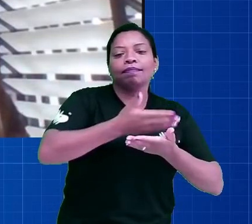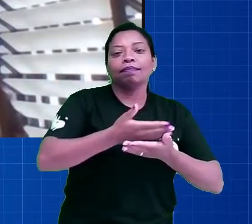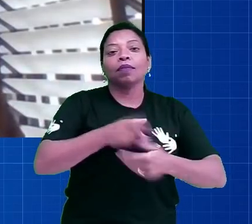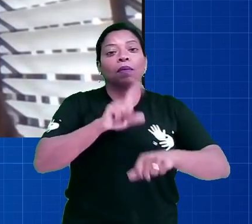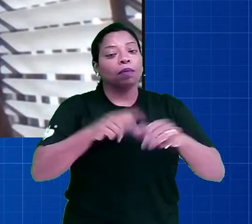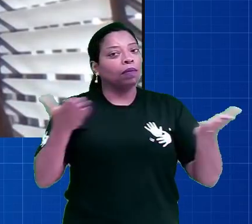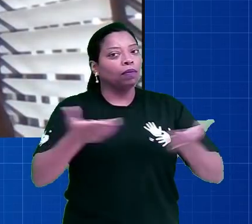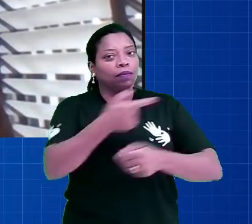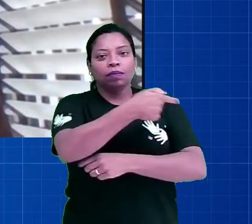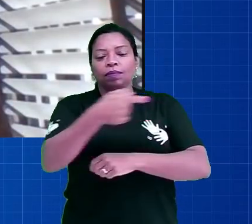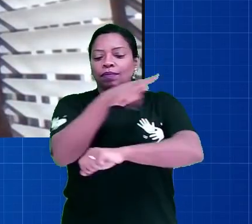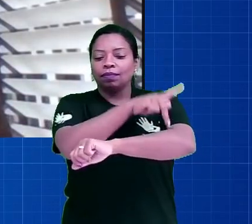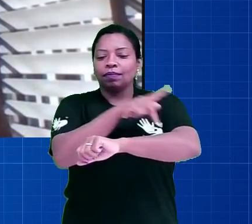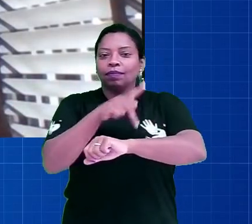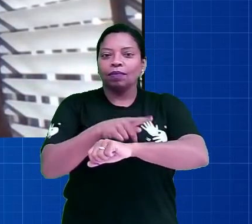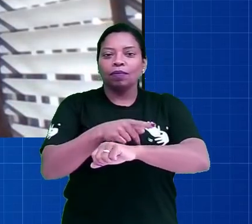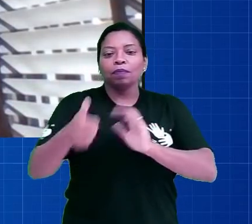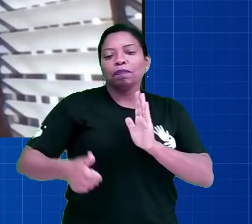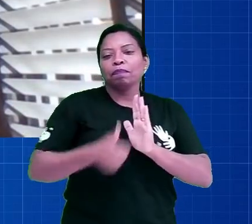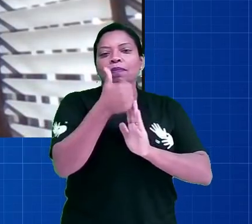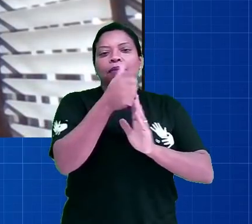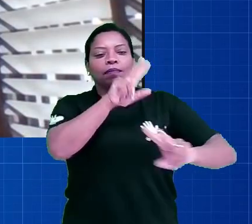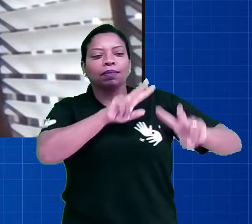semana pedagógica é um